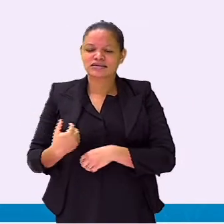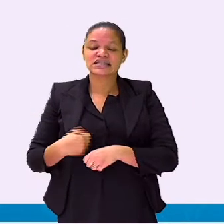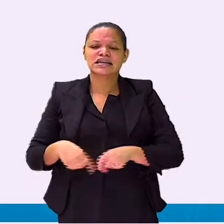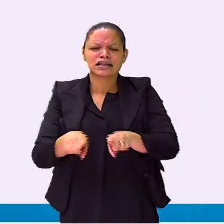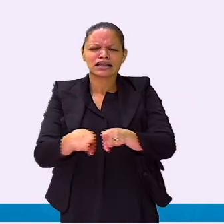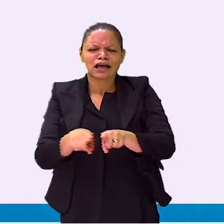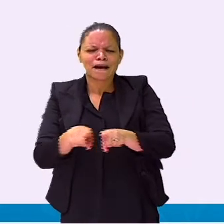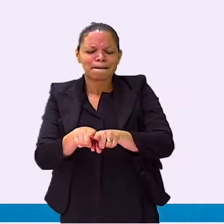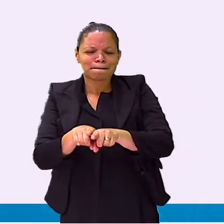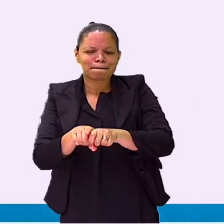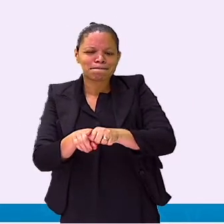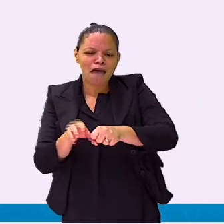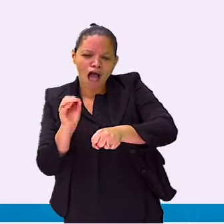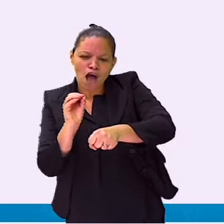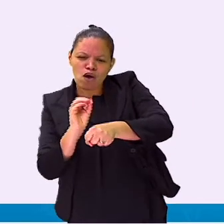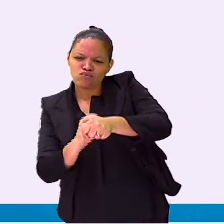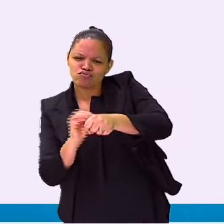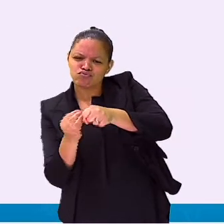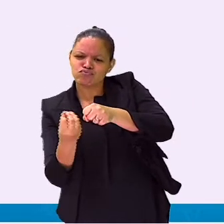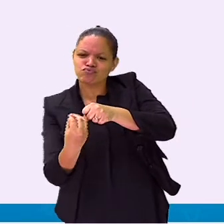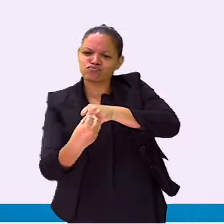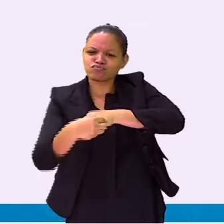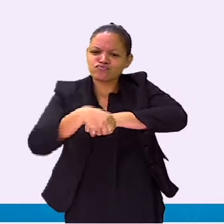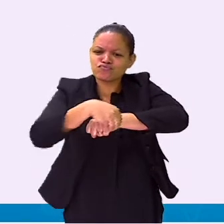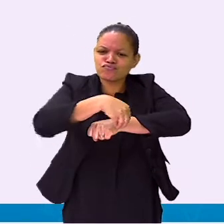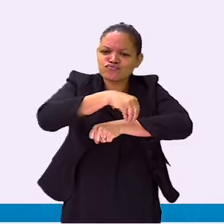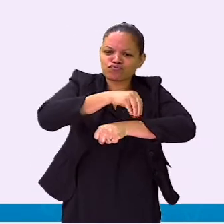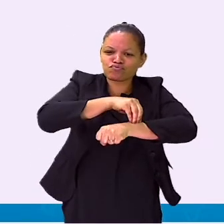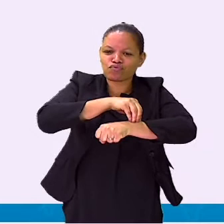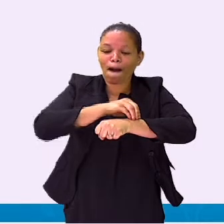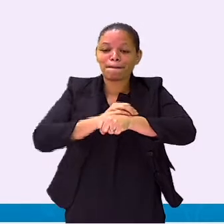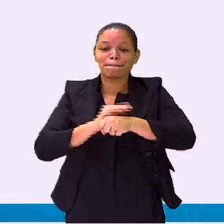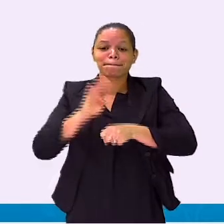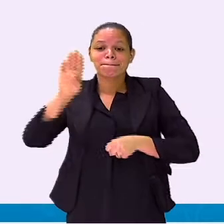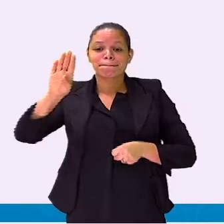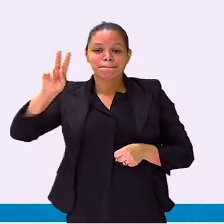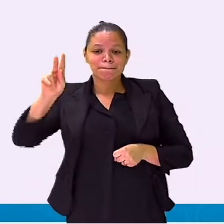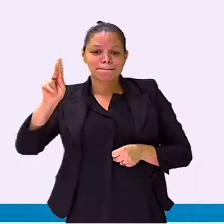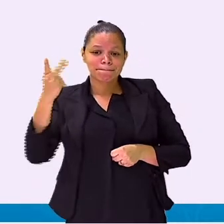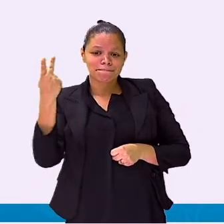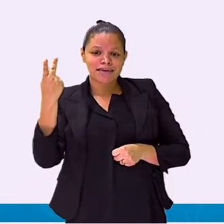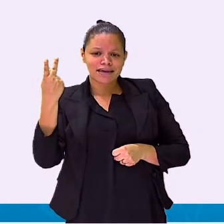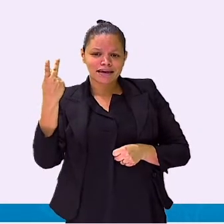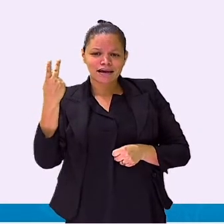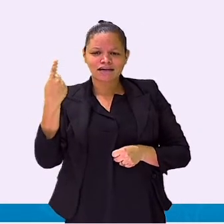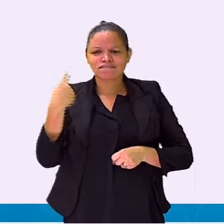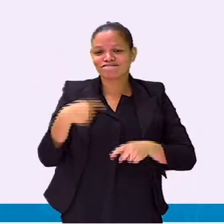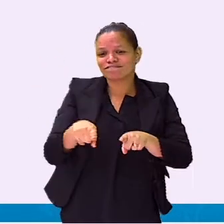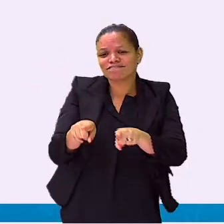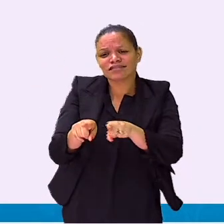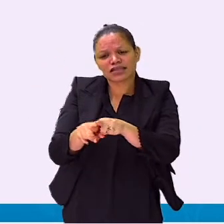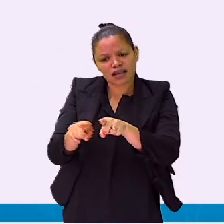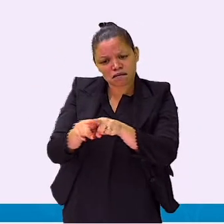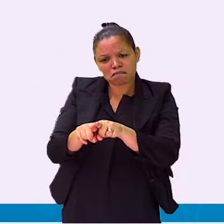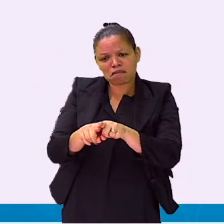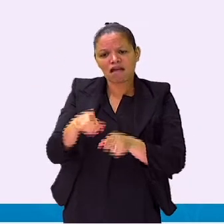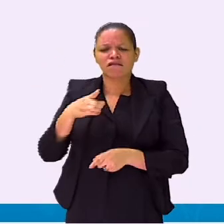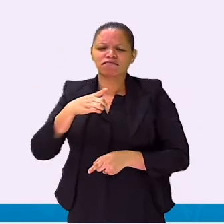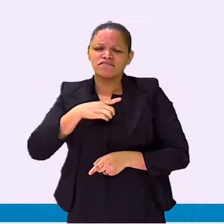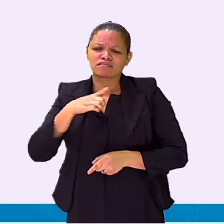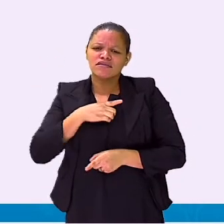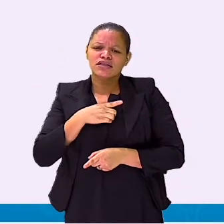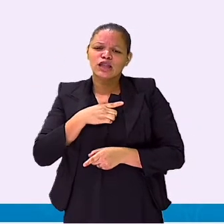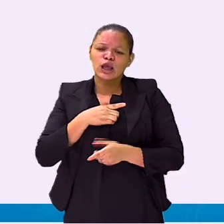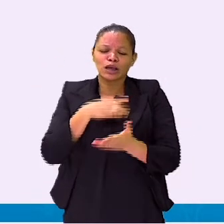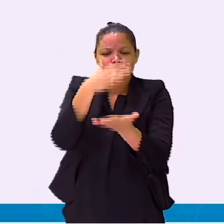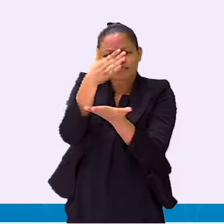Horizonte, existem áreas como Jequitinhonha e o norte do estado que têm um nível de renda abaixo da